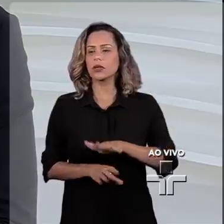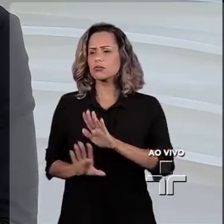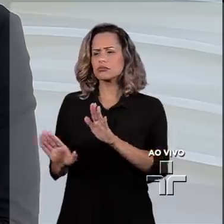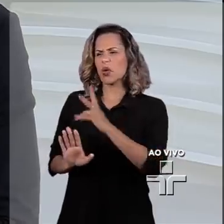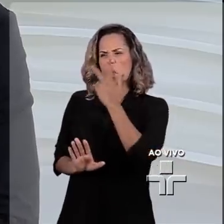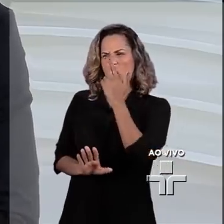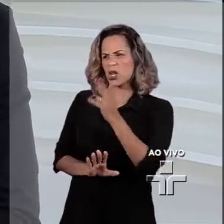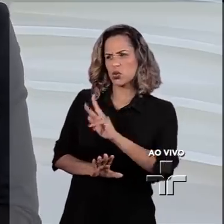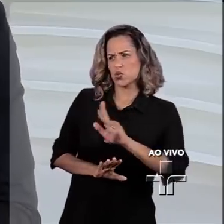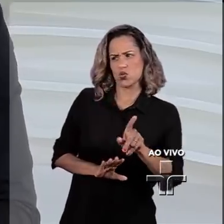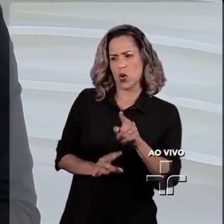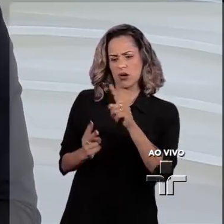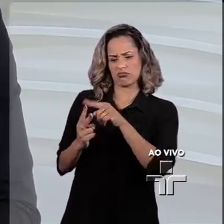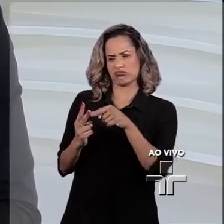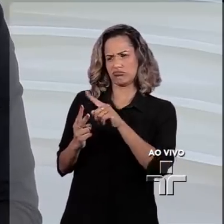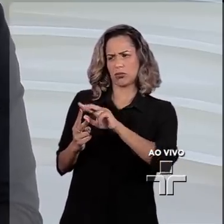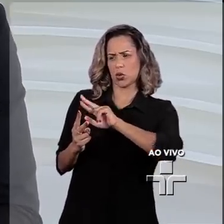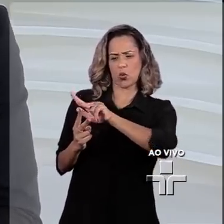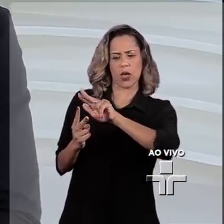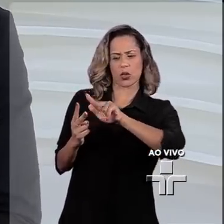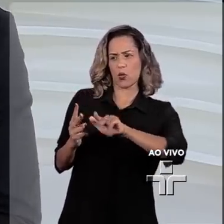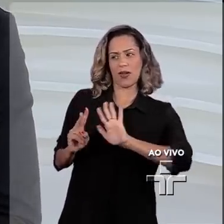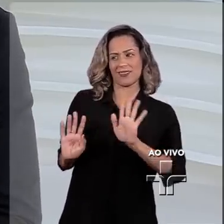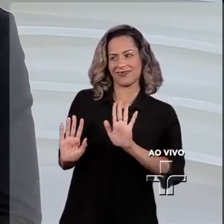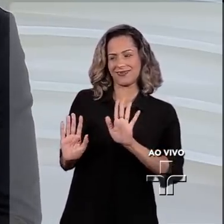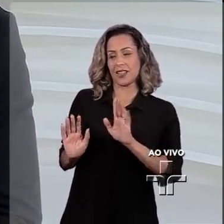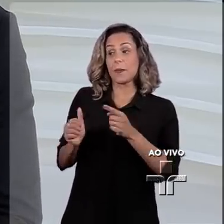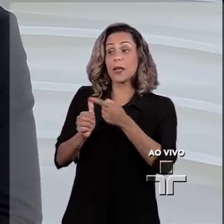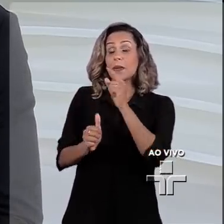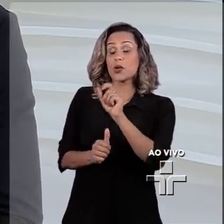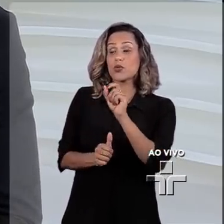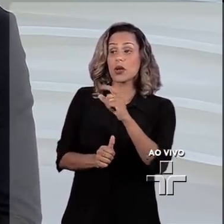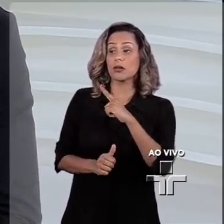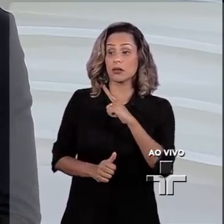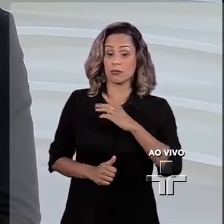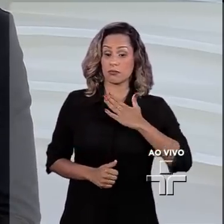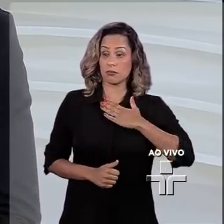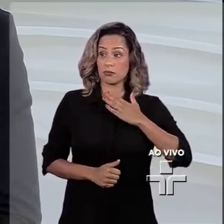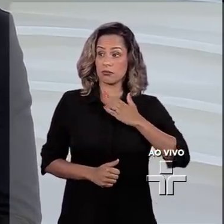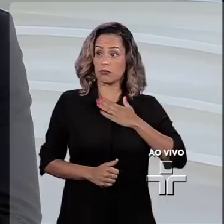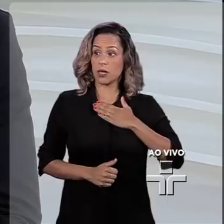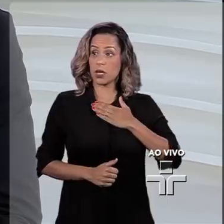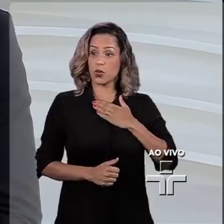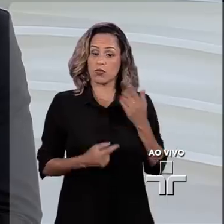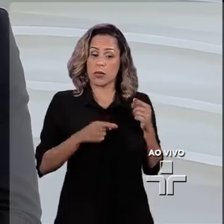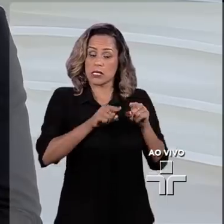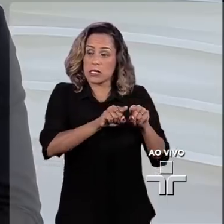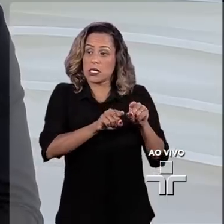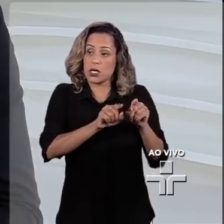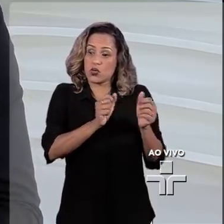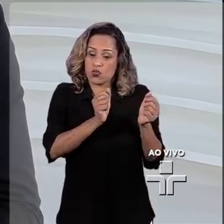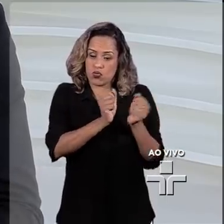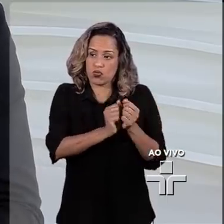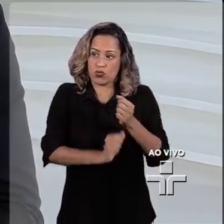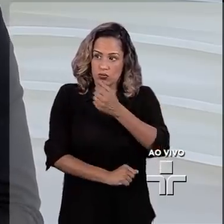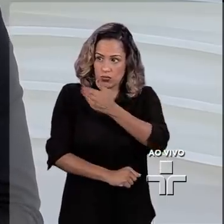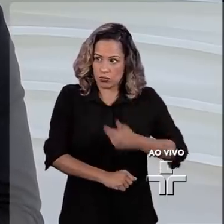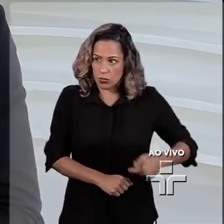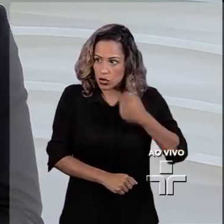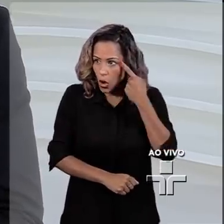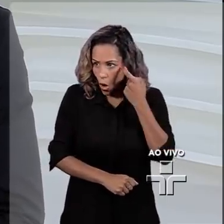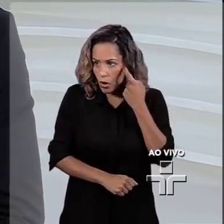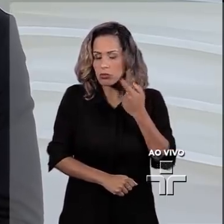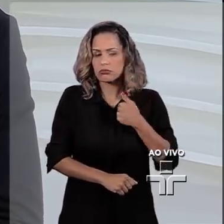primeiro lugar, vamos falar da minha relação com o João Dória, né? Eu apoiei ele nas prévias do PSDB,